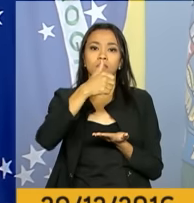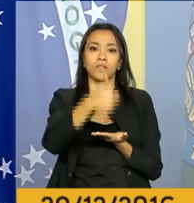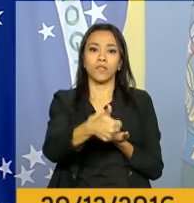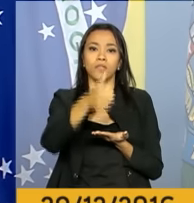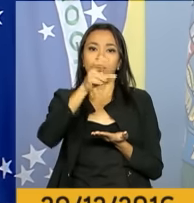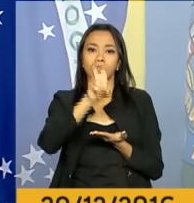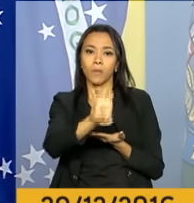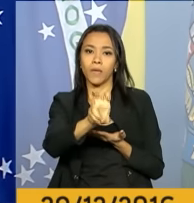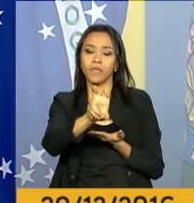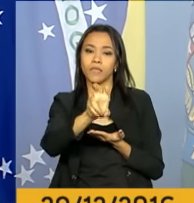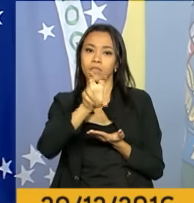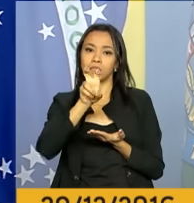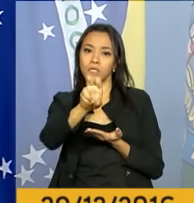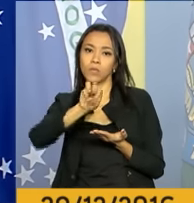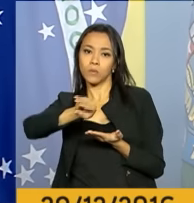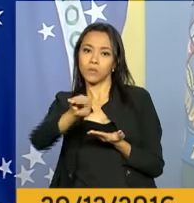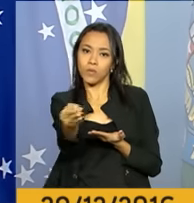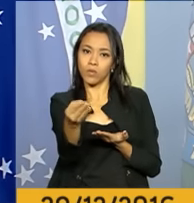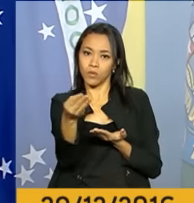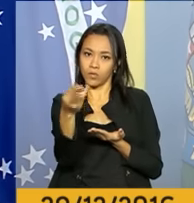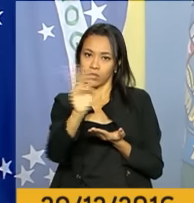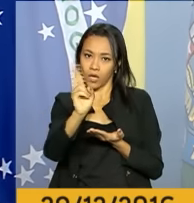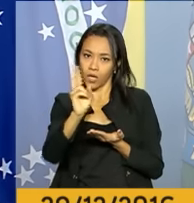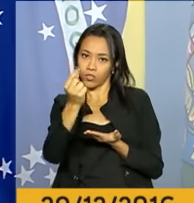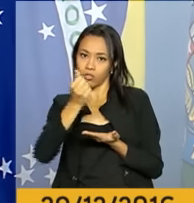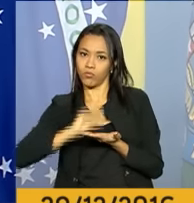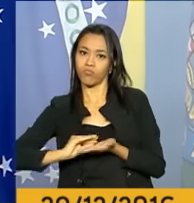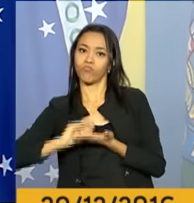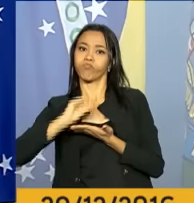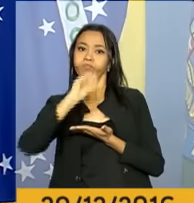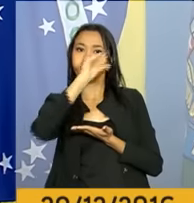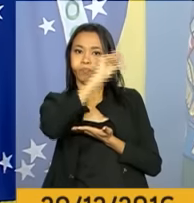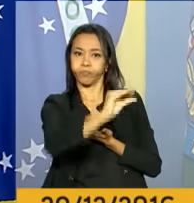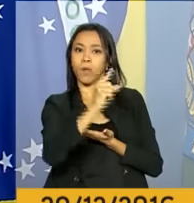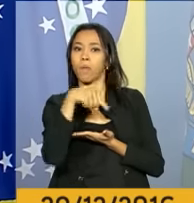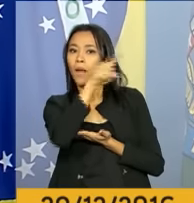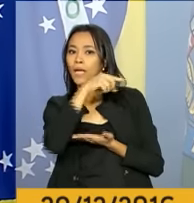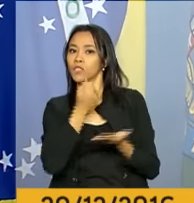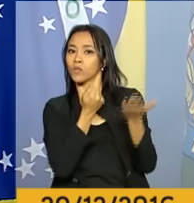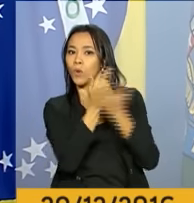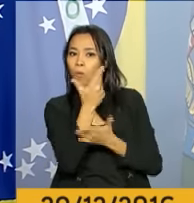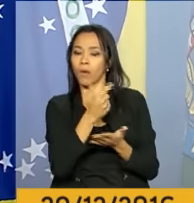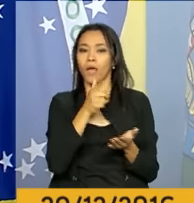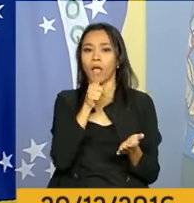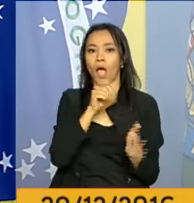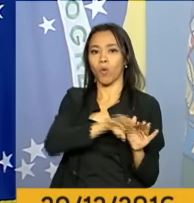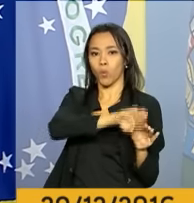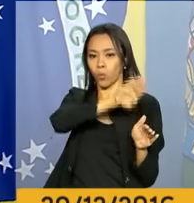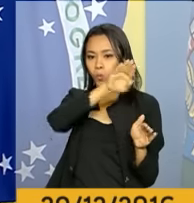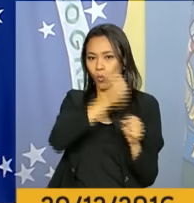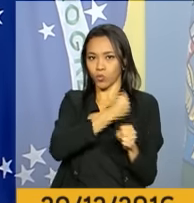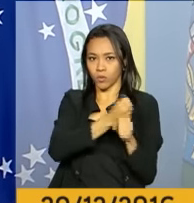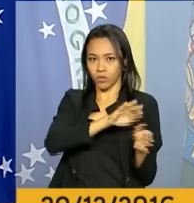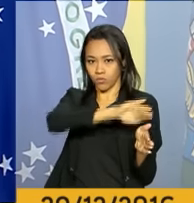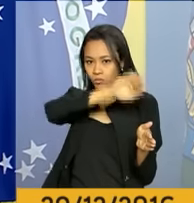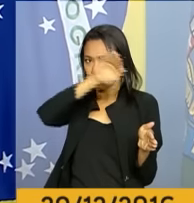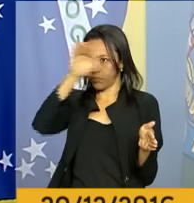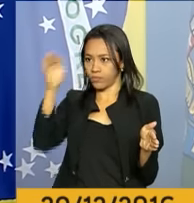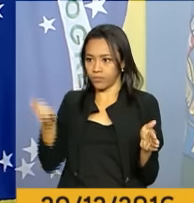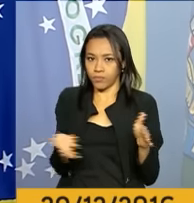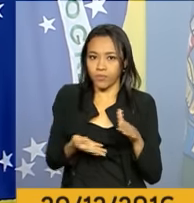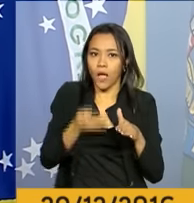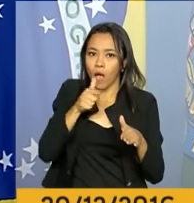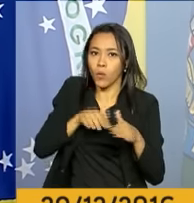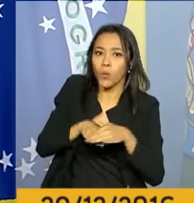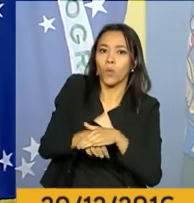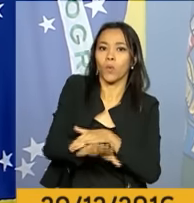milhões de reais para a aquisição de cisternas reservatórios né Eh são